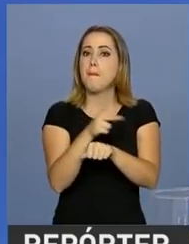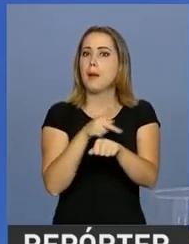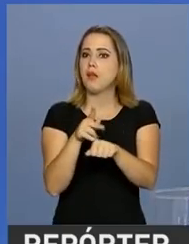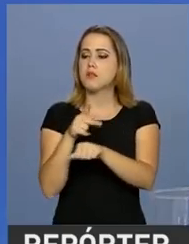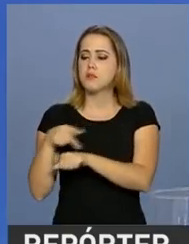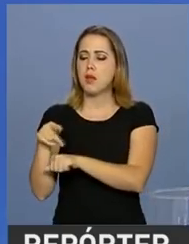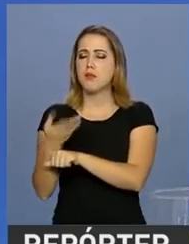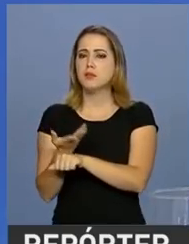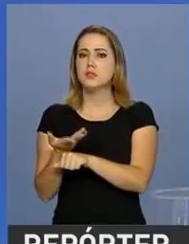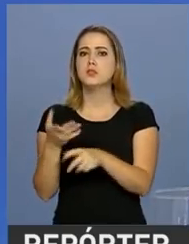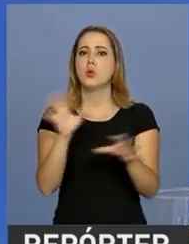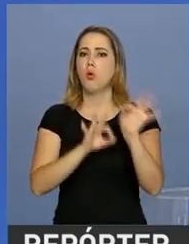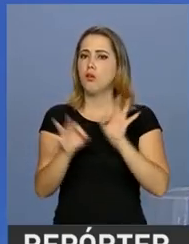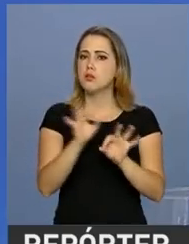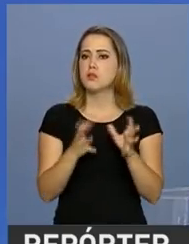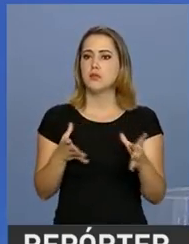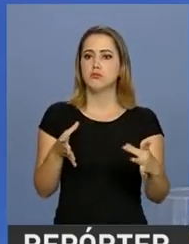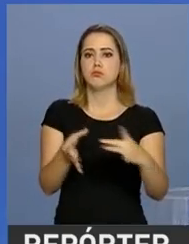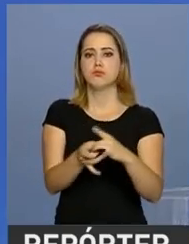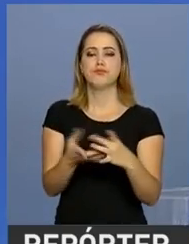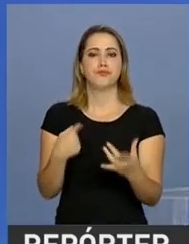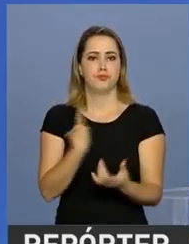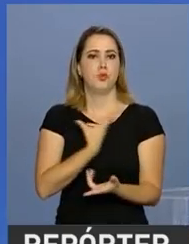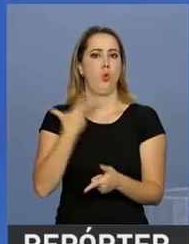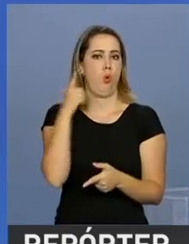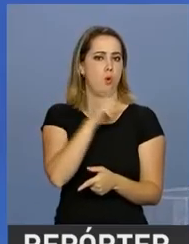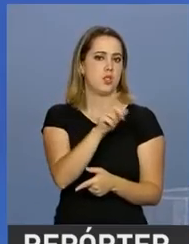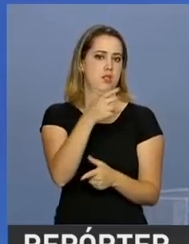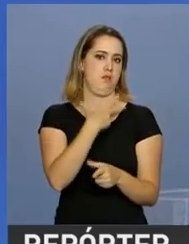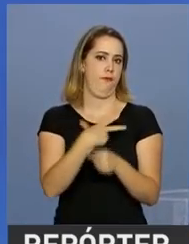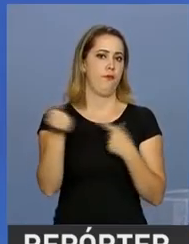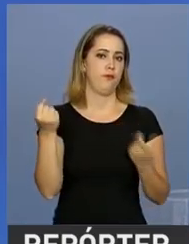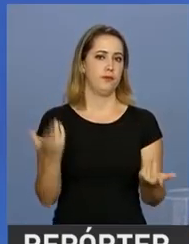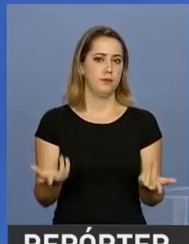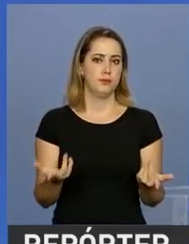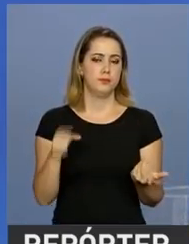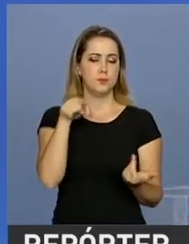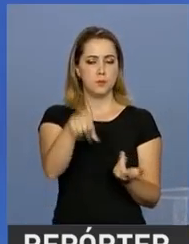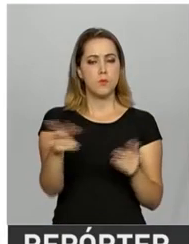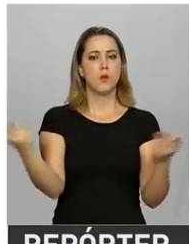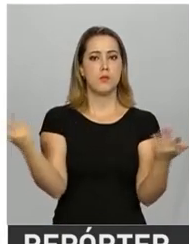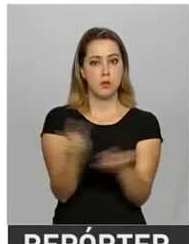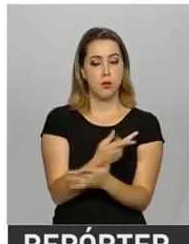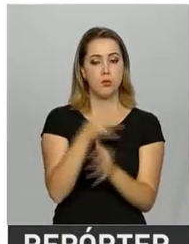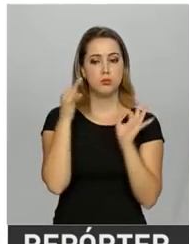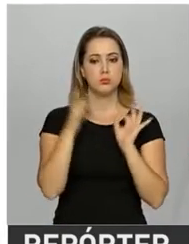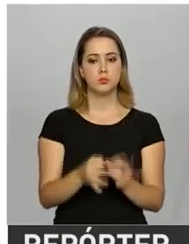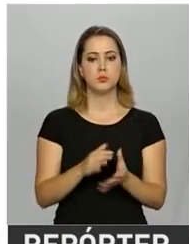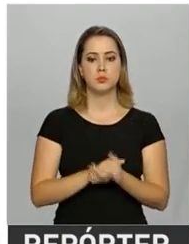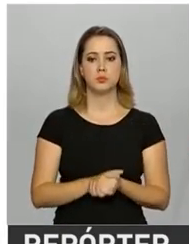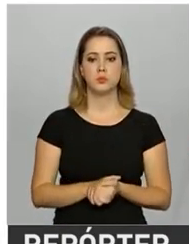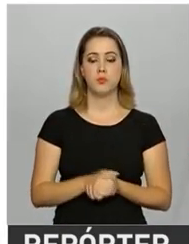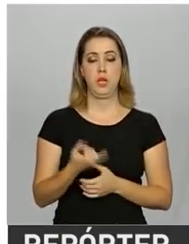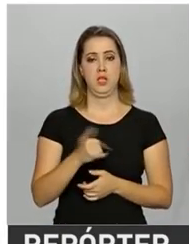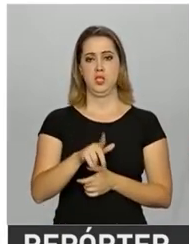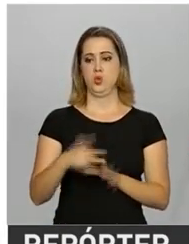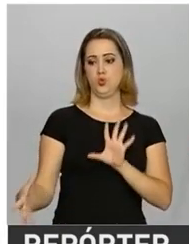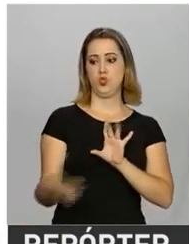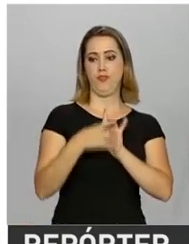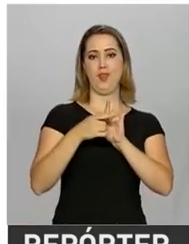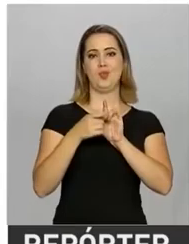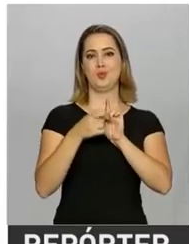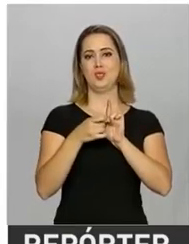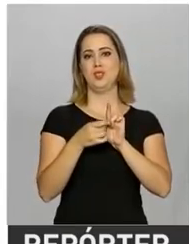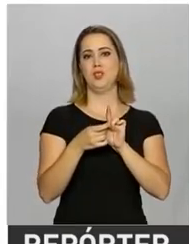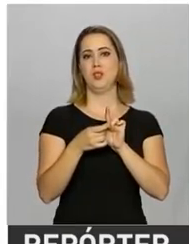possibilidade de sucesso e isso vai ser feito se não houver articulação entre os